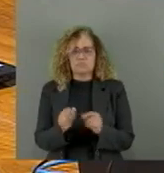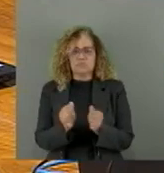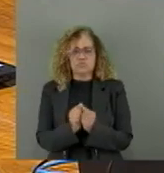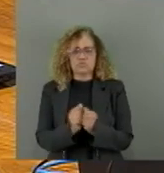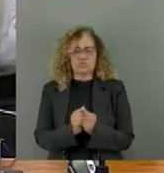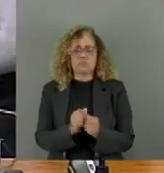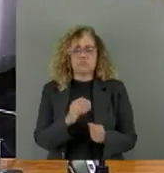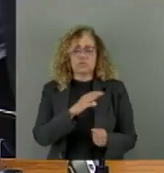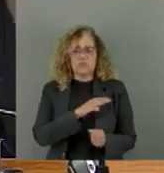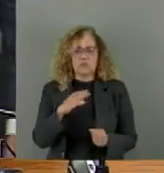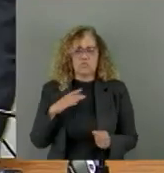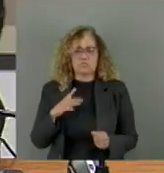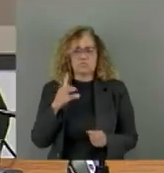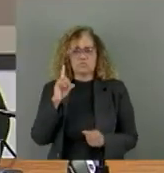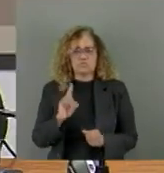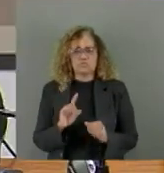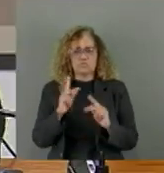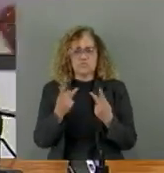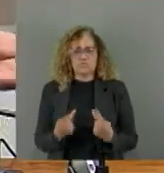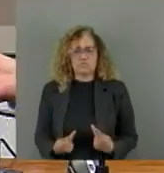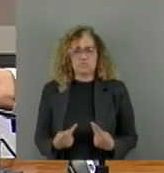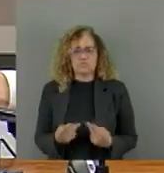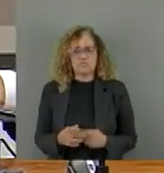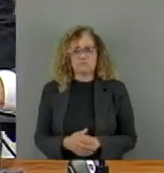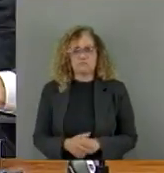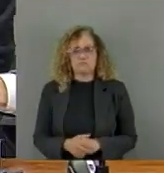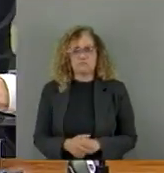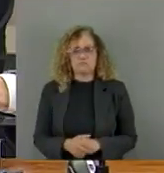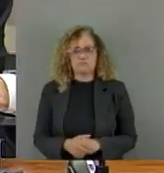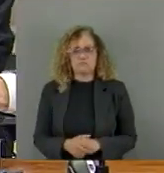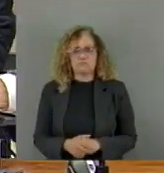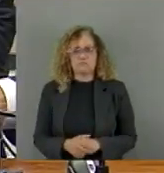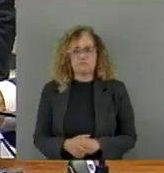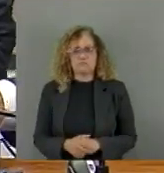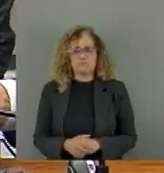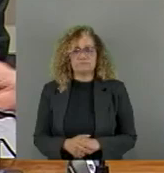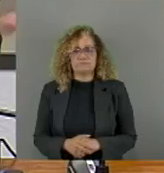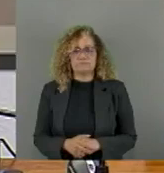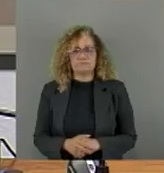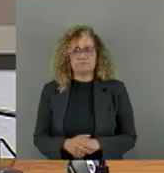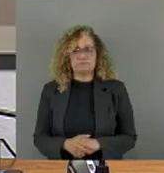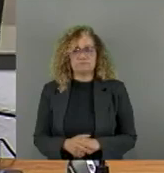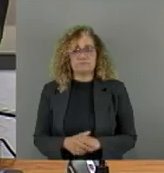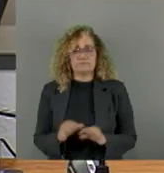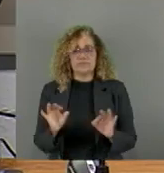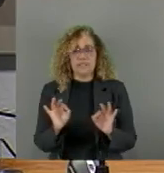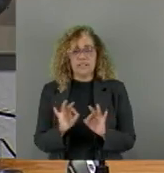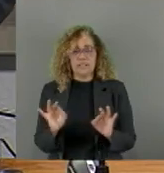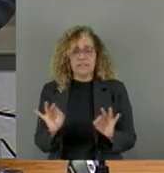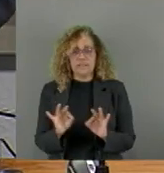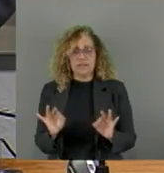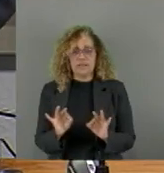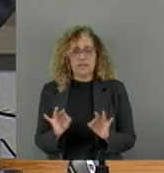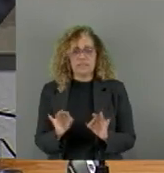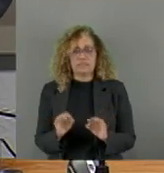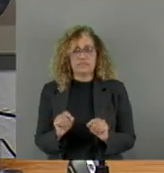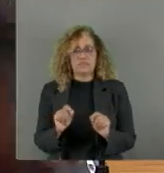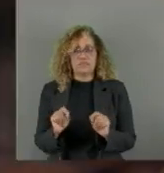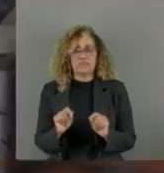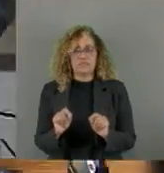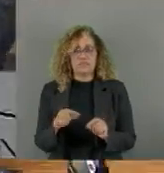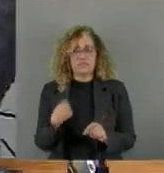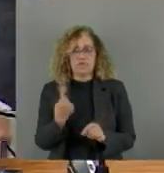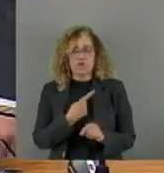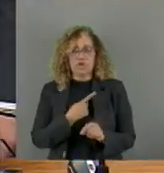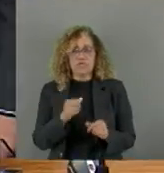Humanos. Perfeito. Estou ao seu lado nesse momento. É, não havendo condição de nós